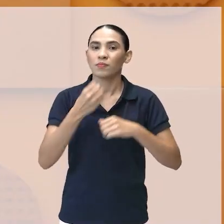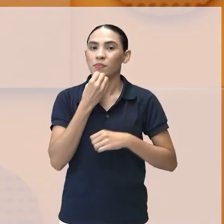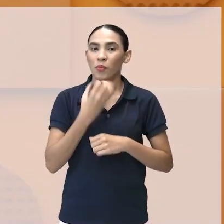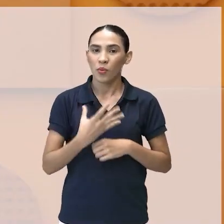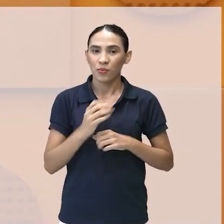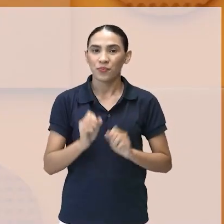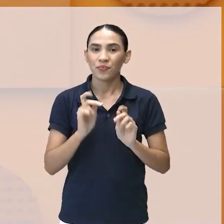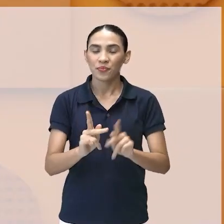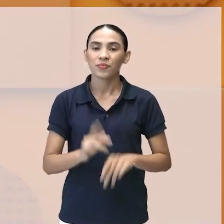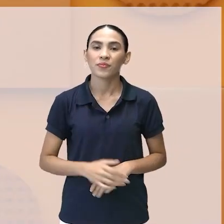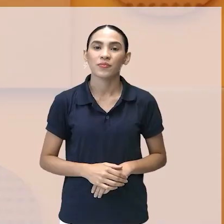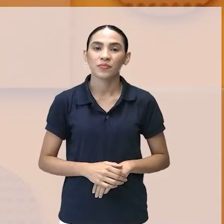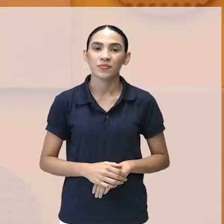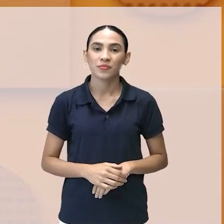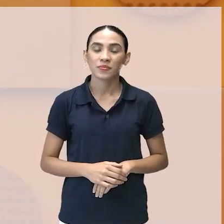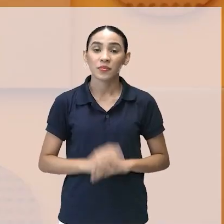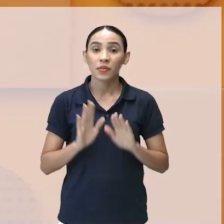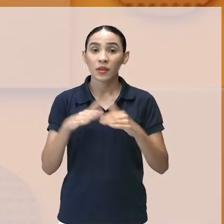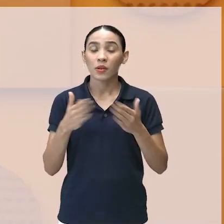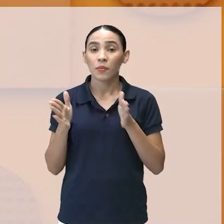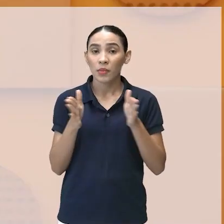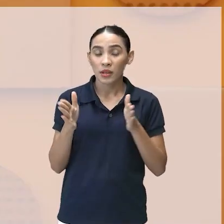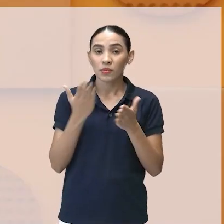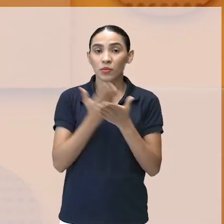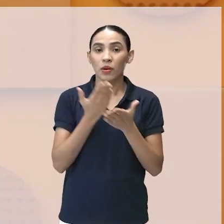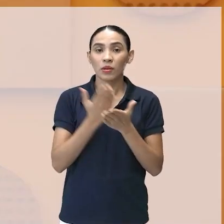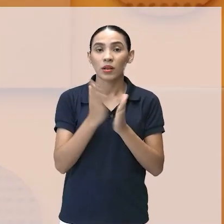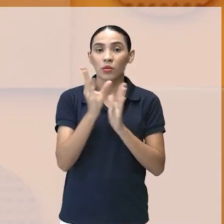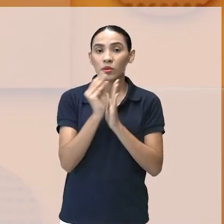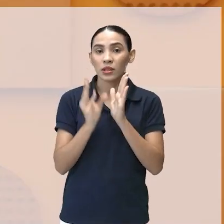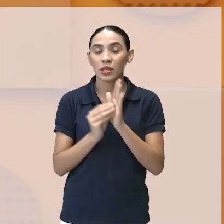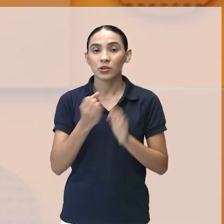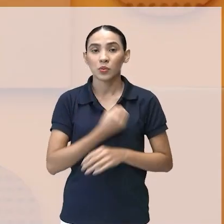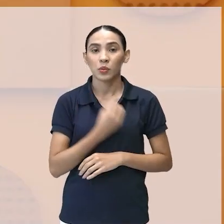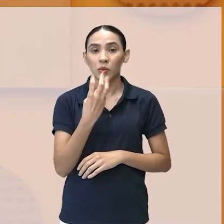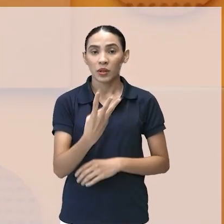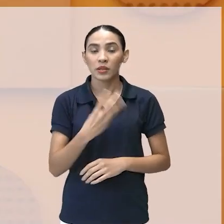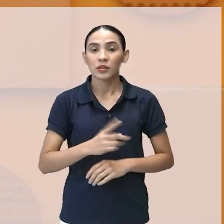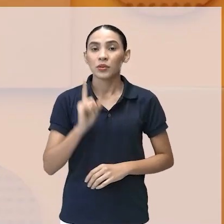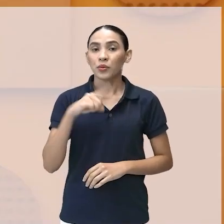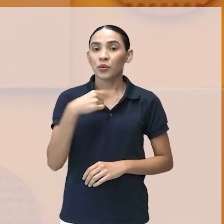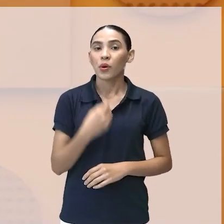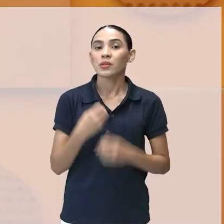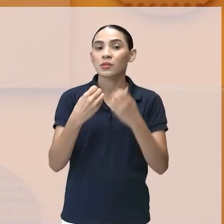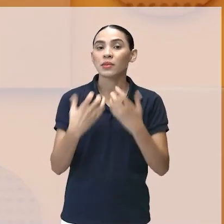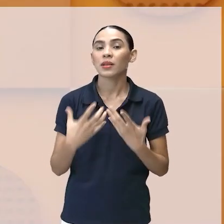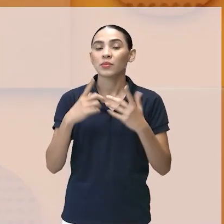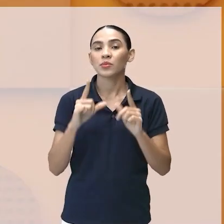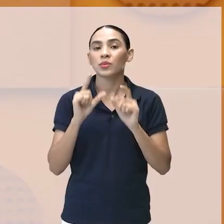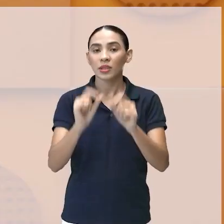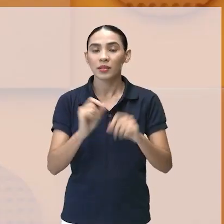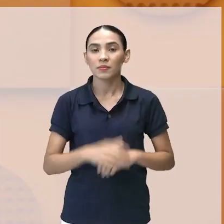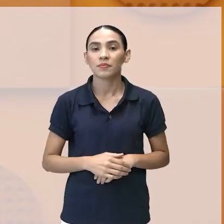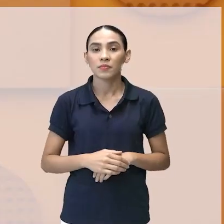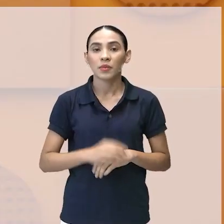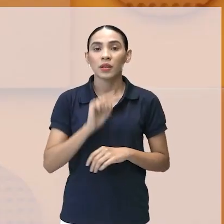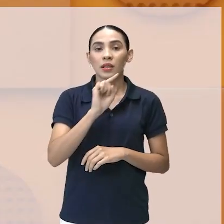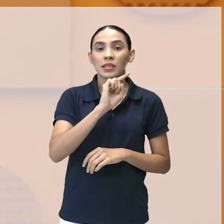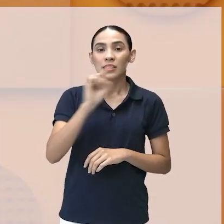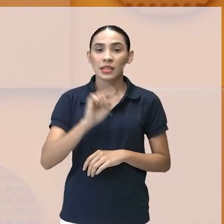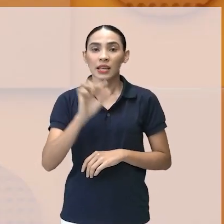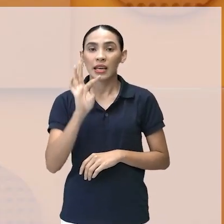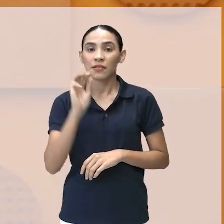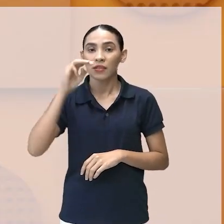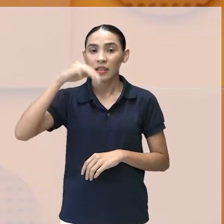certo? Bem, durante as aulas da unidade de número 3, nós falamos sobre a Zona Franca